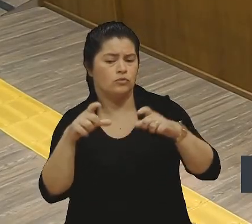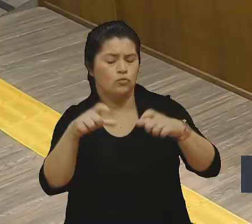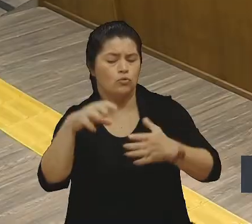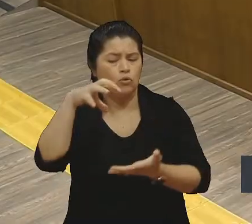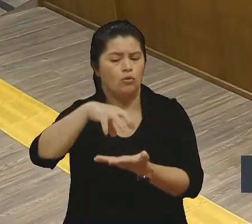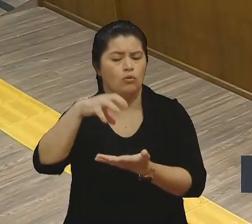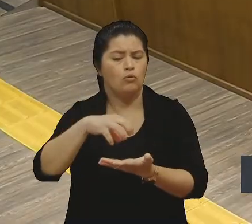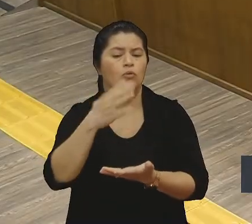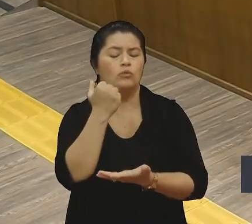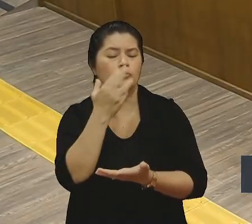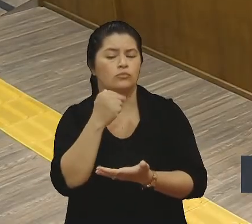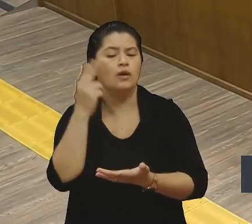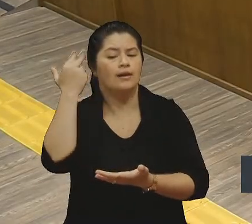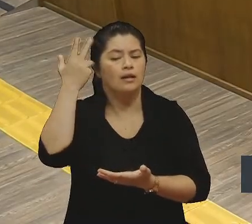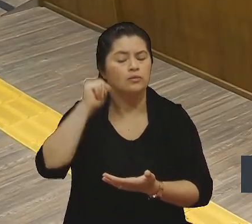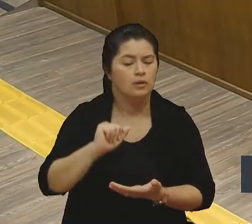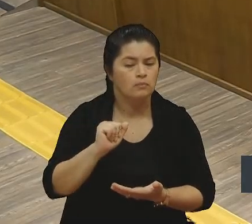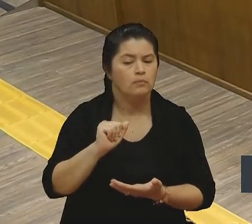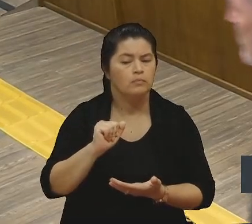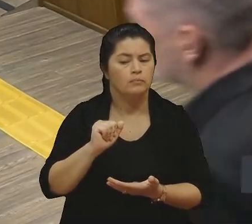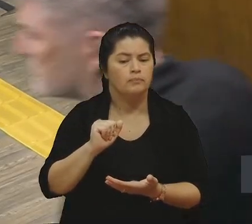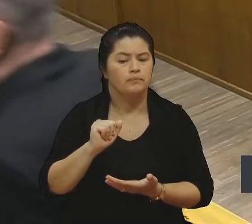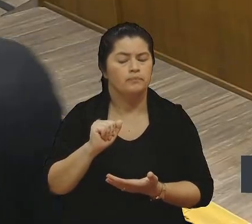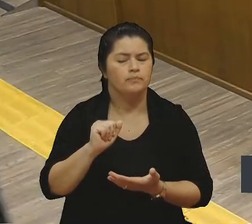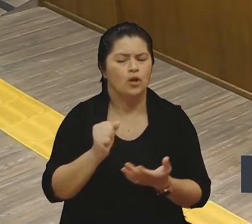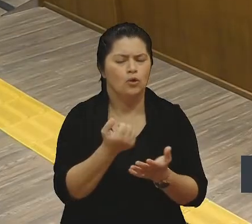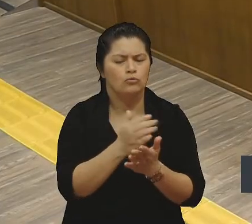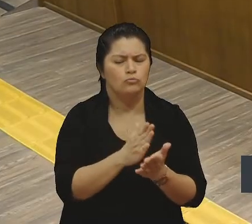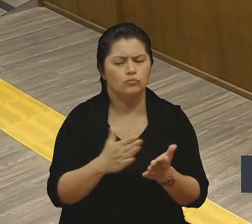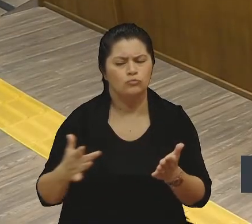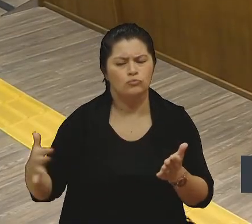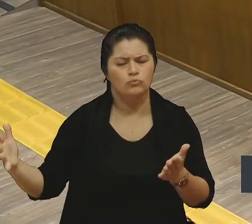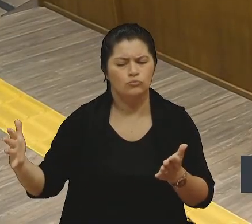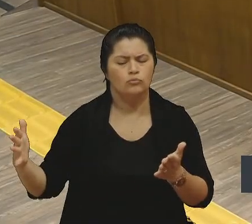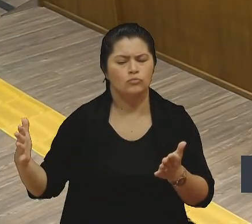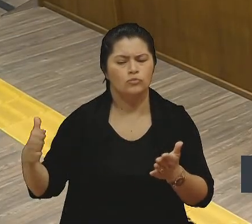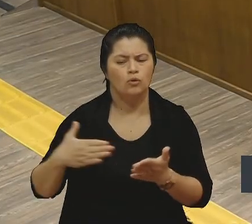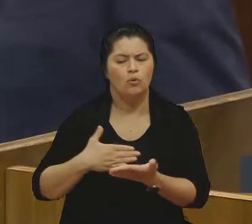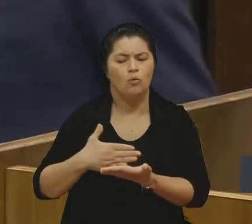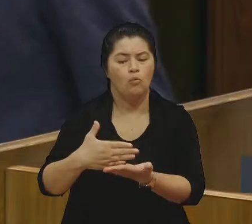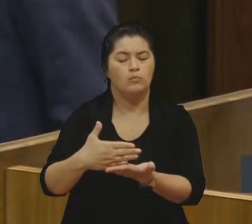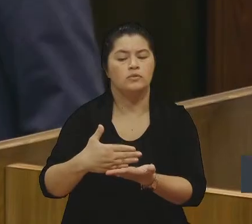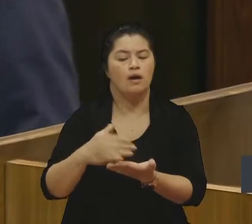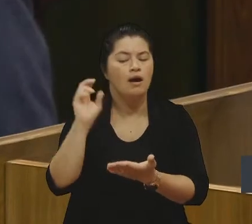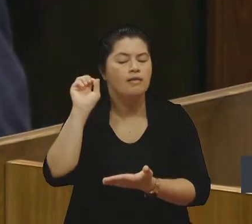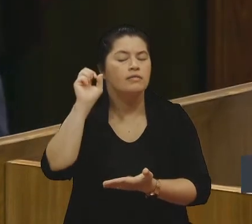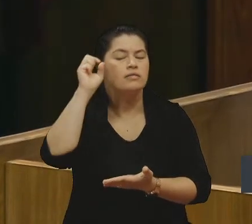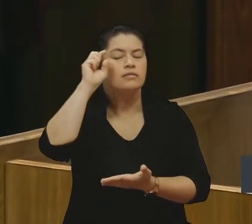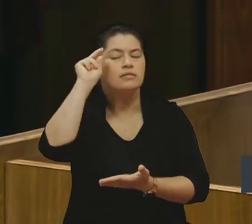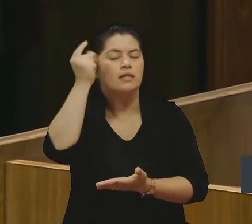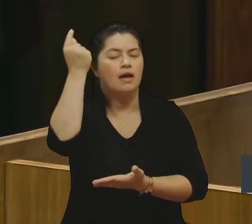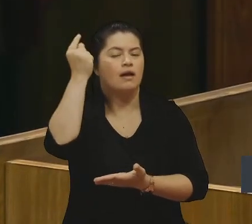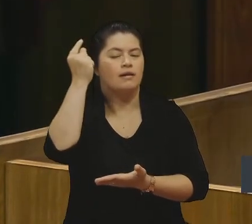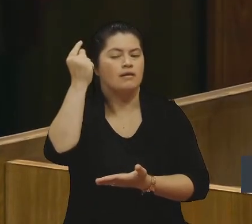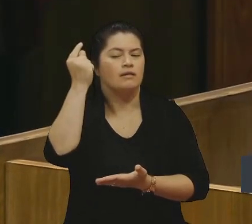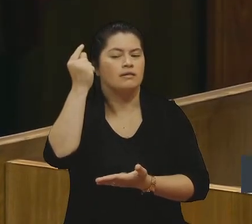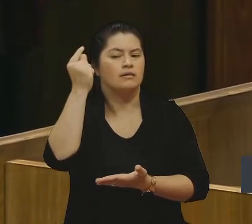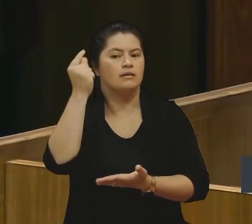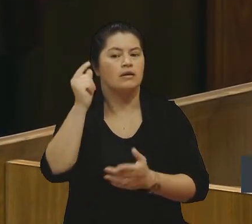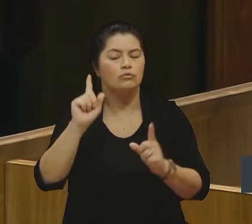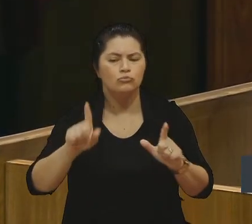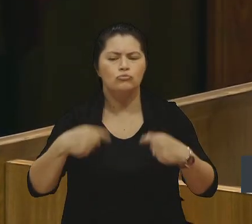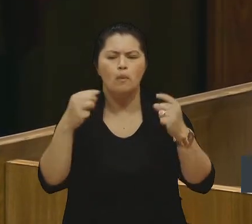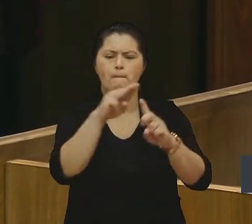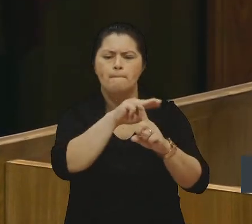natural e franquias, Alex construiu na sua trajetória empresarial a partir de uma ideia simples, mas com grande potencial de